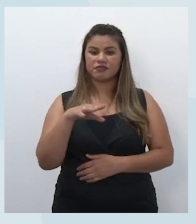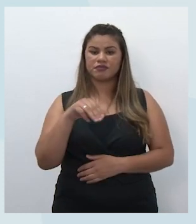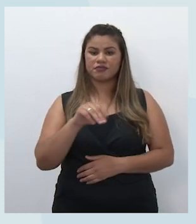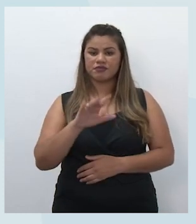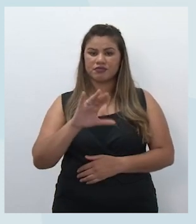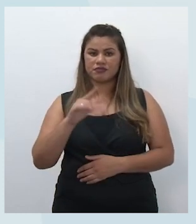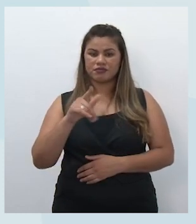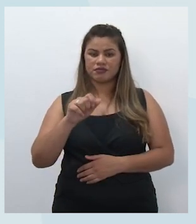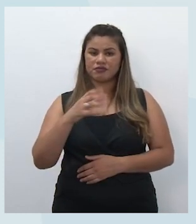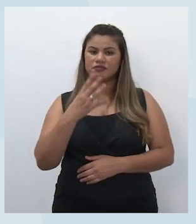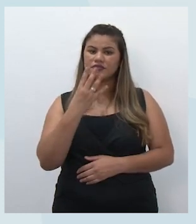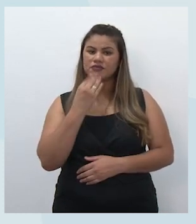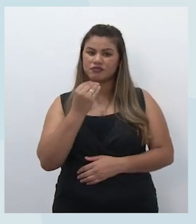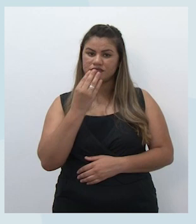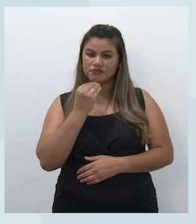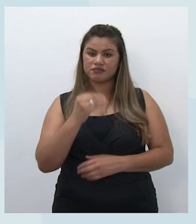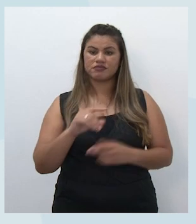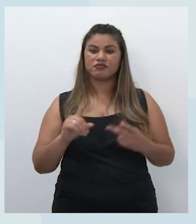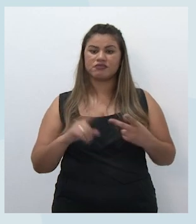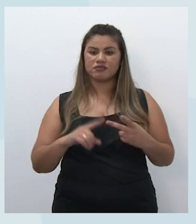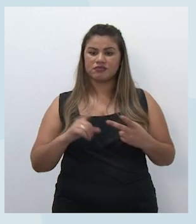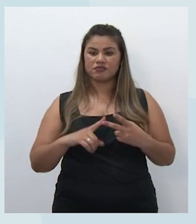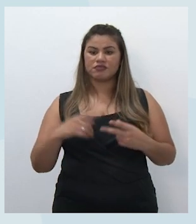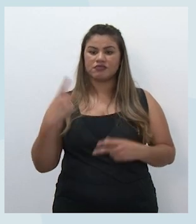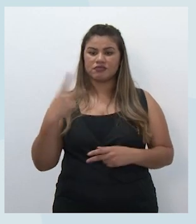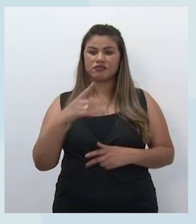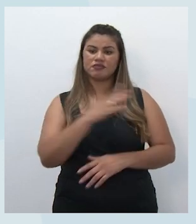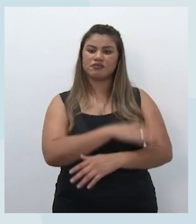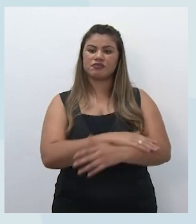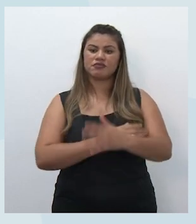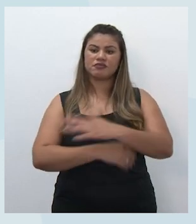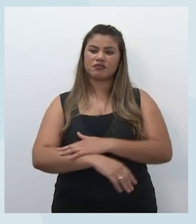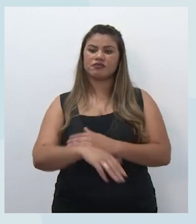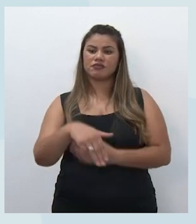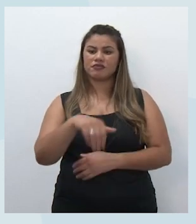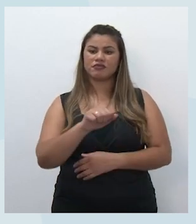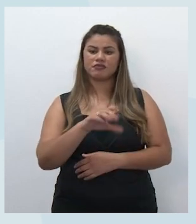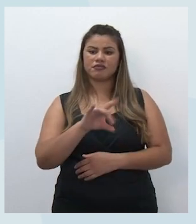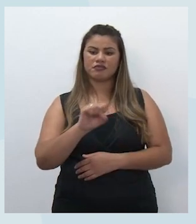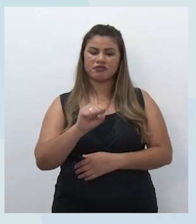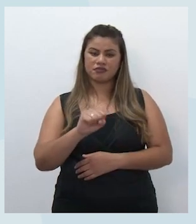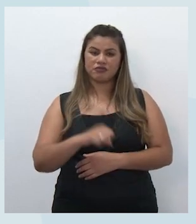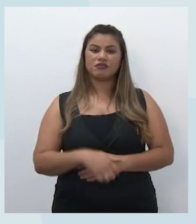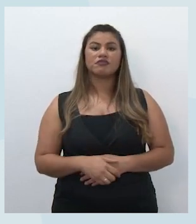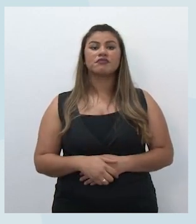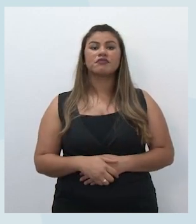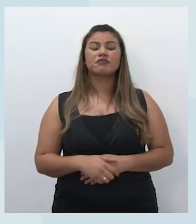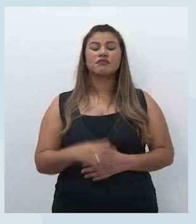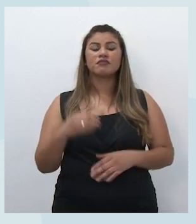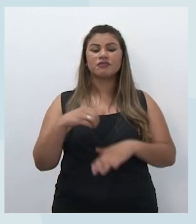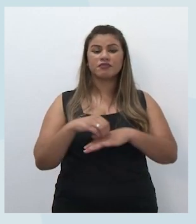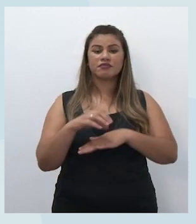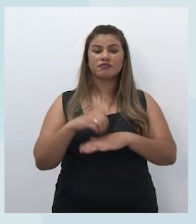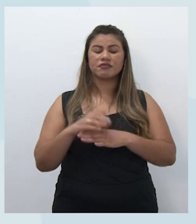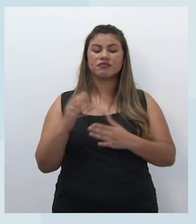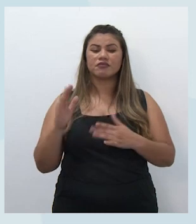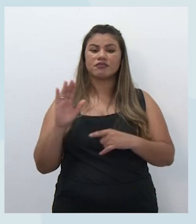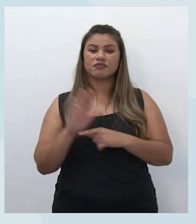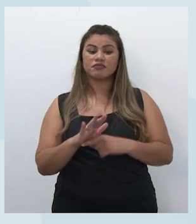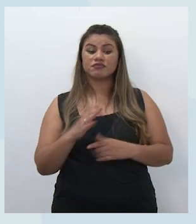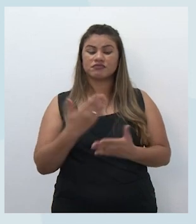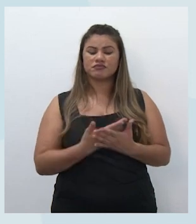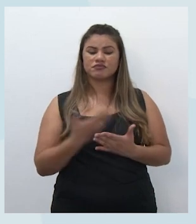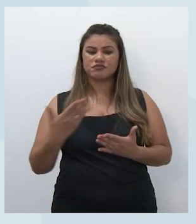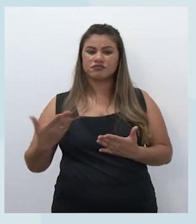Rolfe e tente perceber essa relação. A sugestão é que os estudantes percebam a diferença do olhar